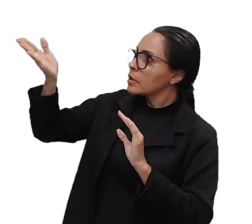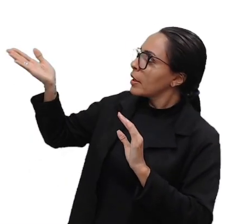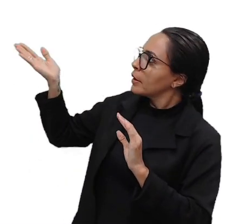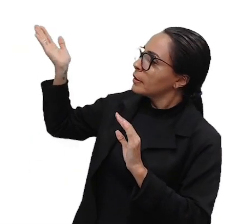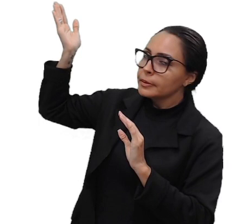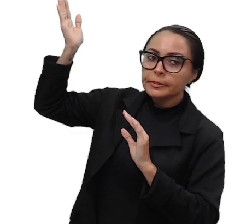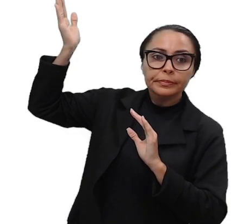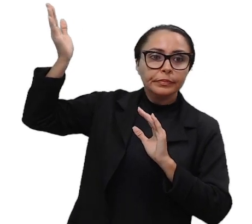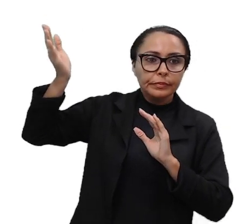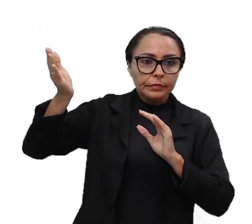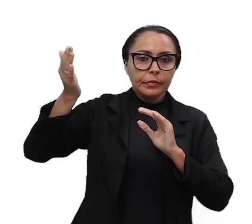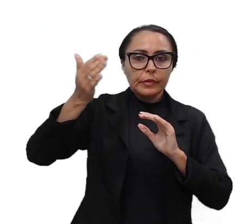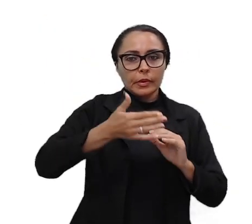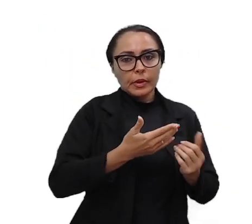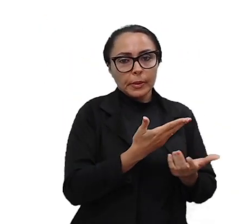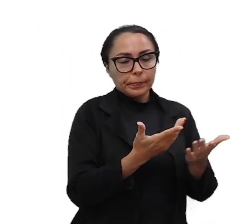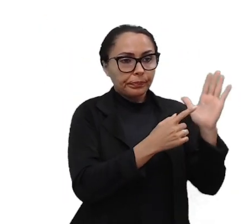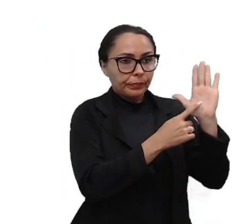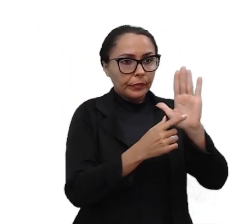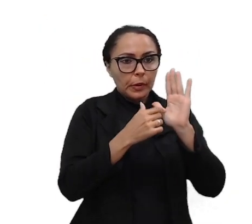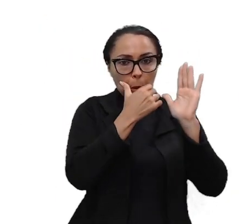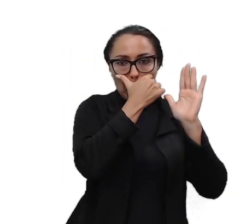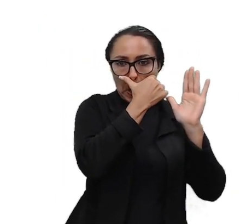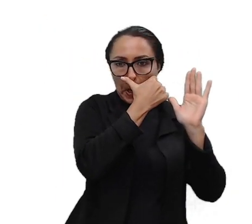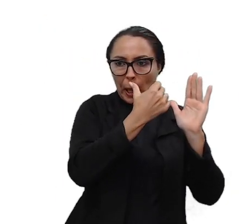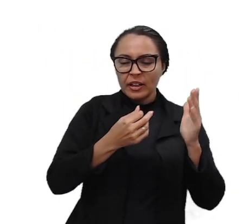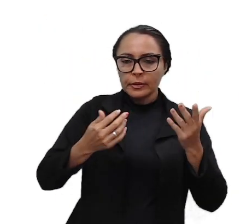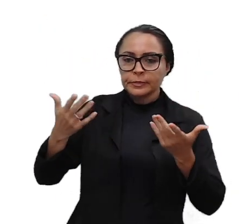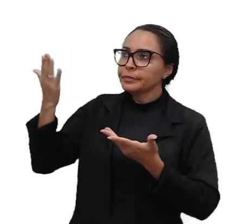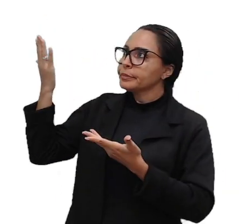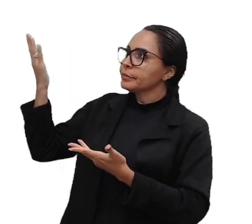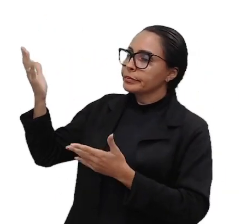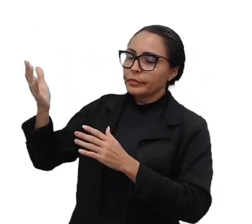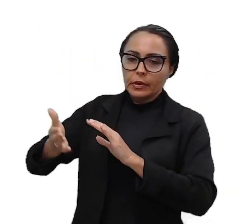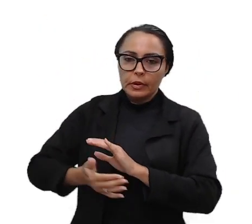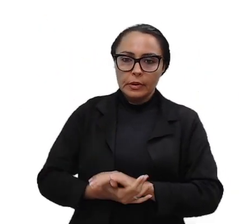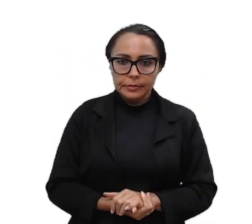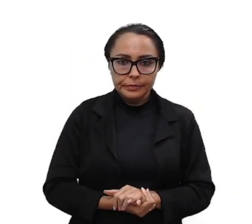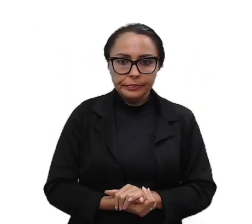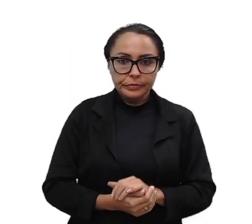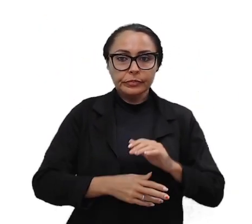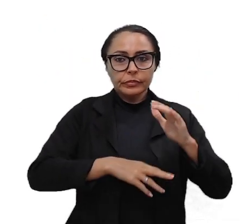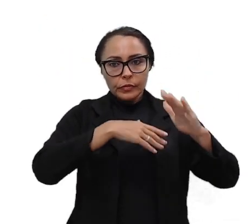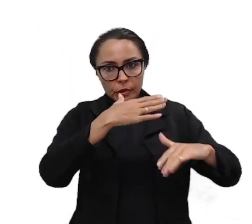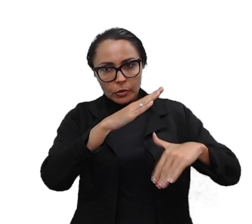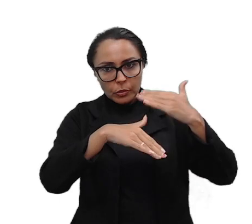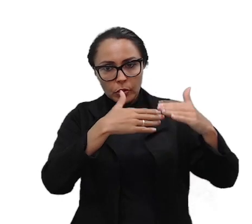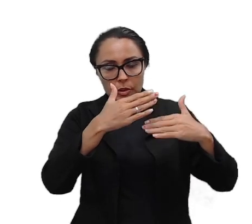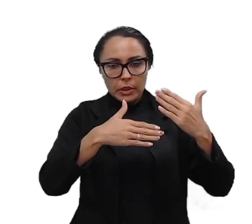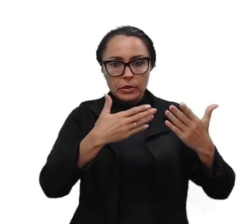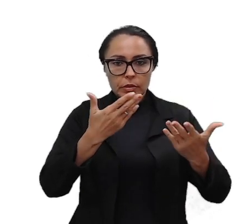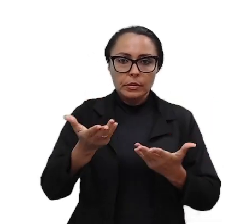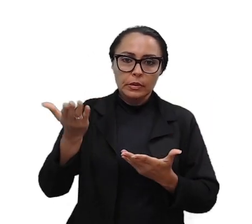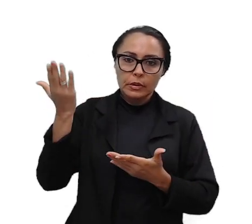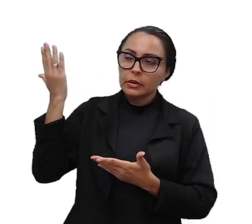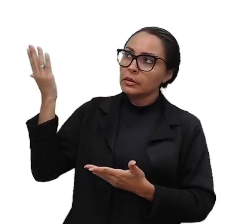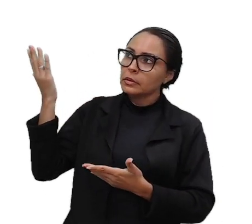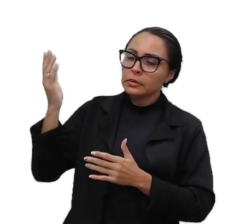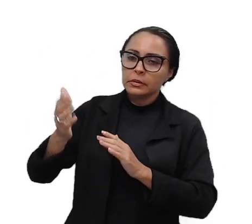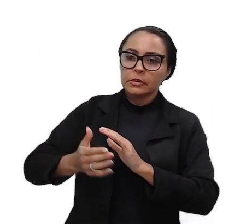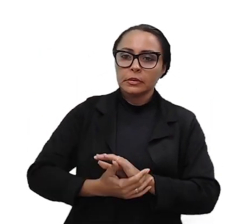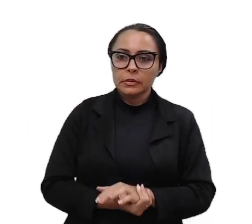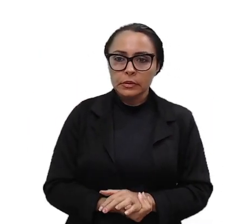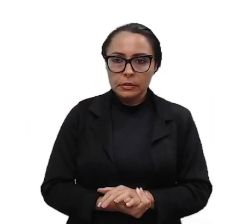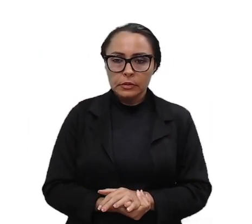do MRP, que eu trouxe para vocês, onde eu tenho as entradas, o processamento, né? O processamento ele